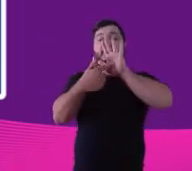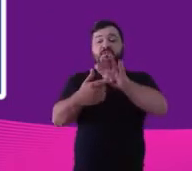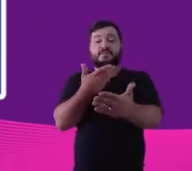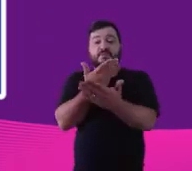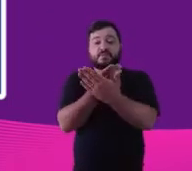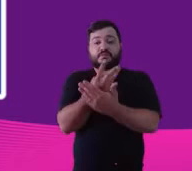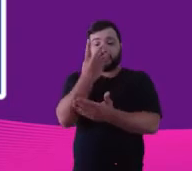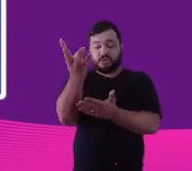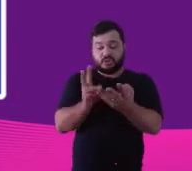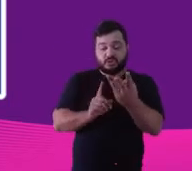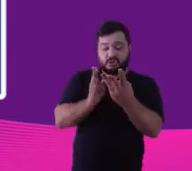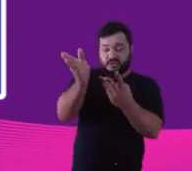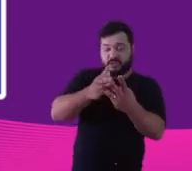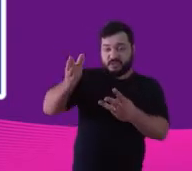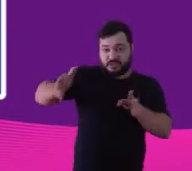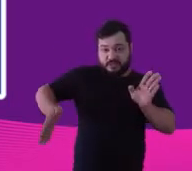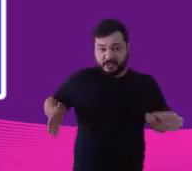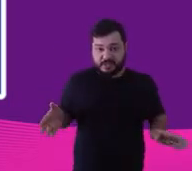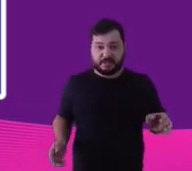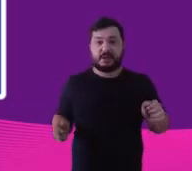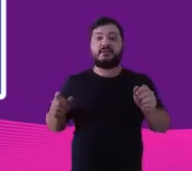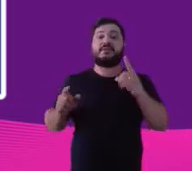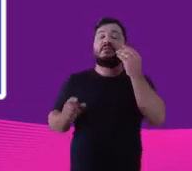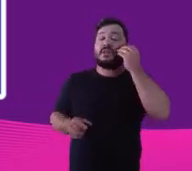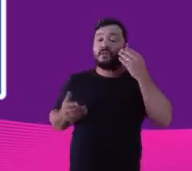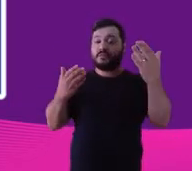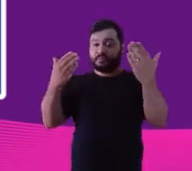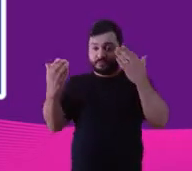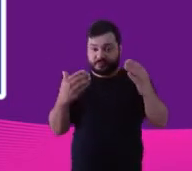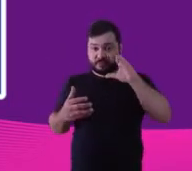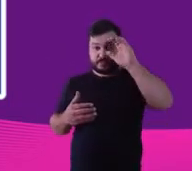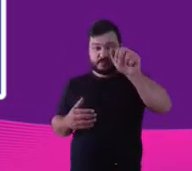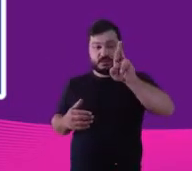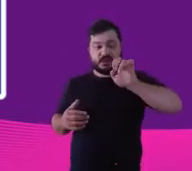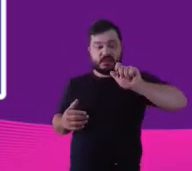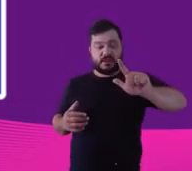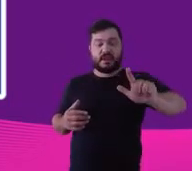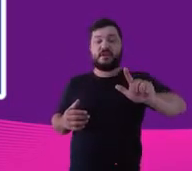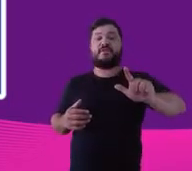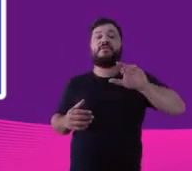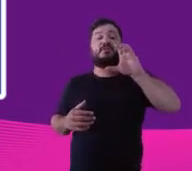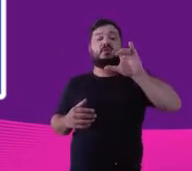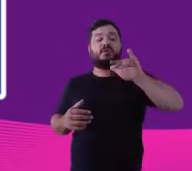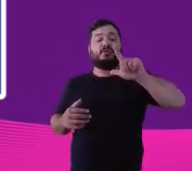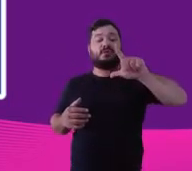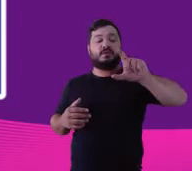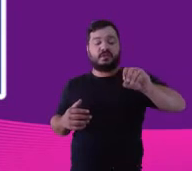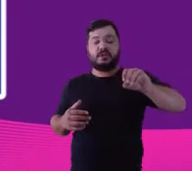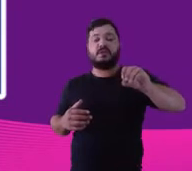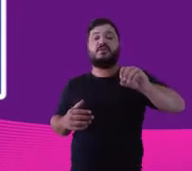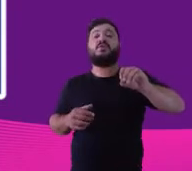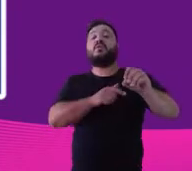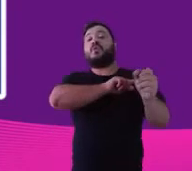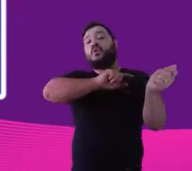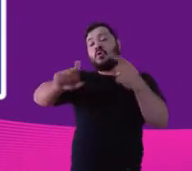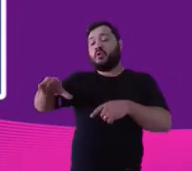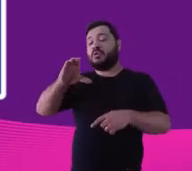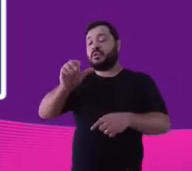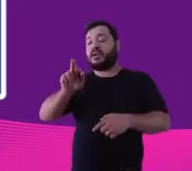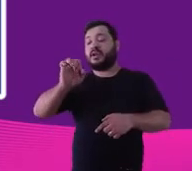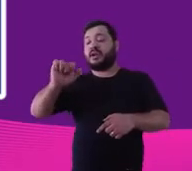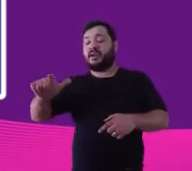de três braços elegível que tanto como para alterar fio somir ciclofosfamida contra